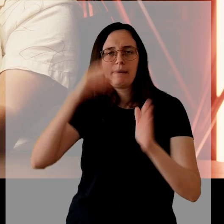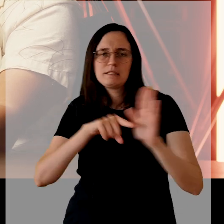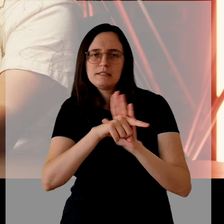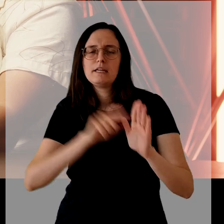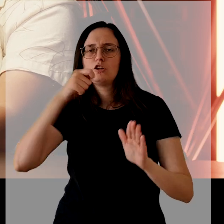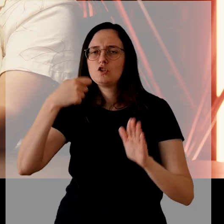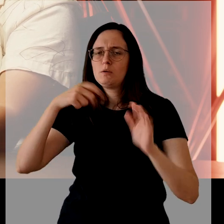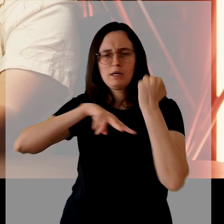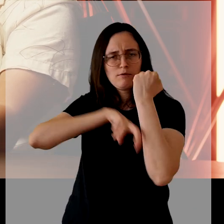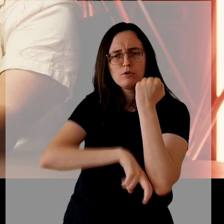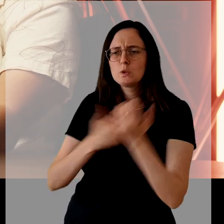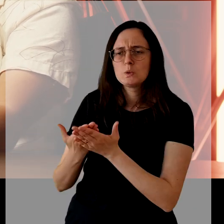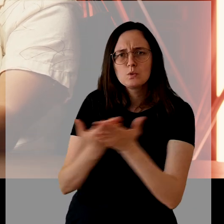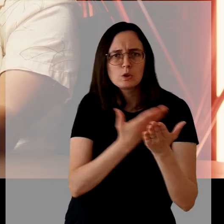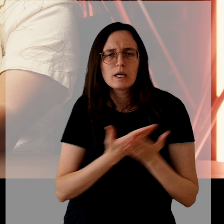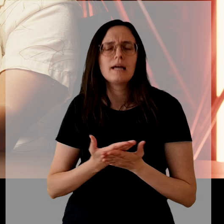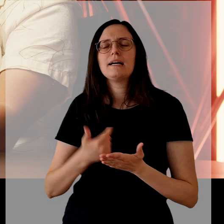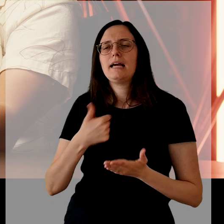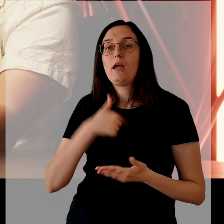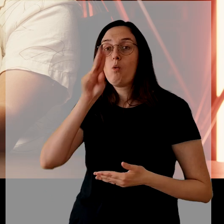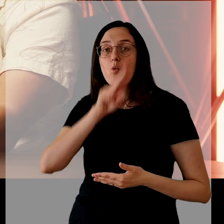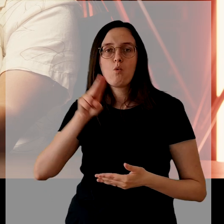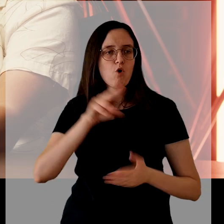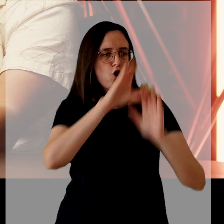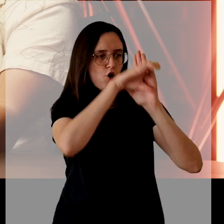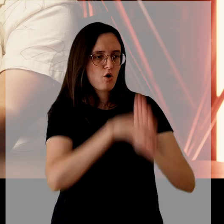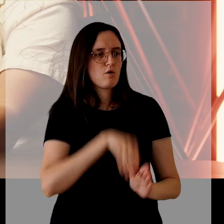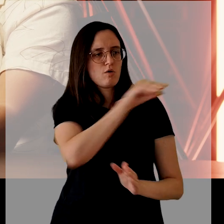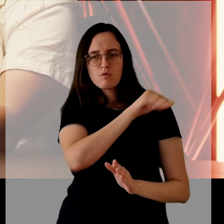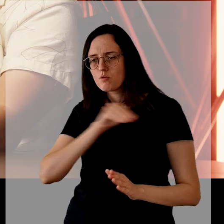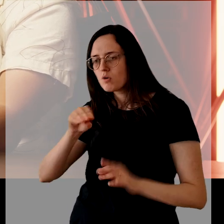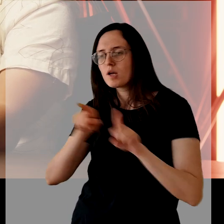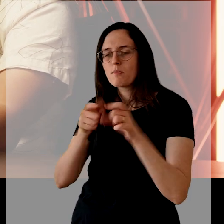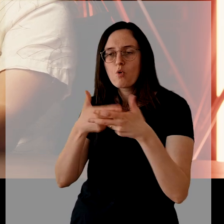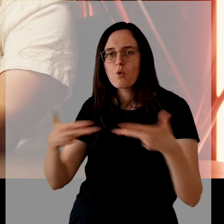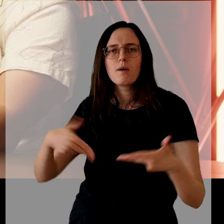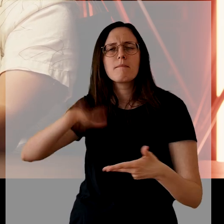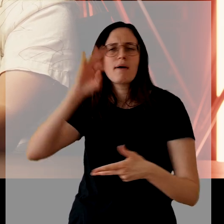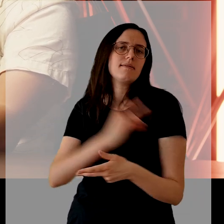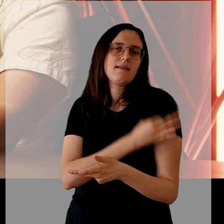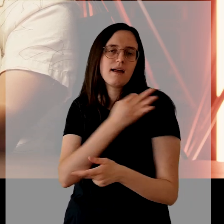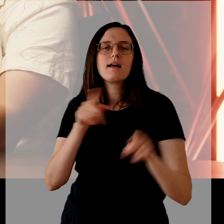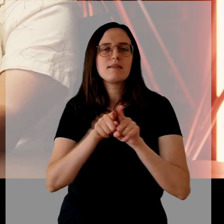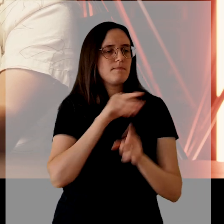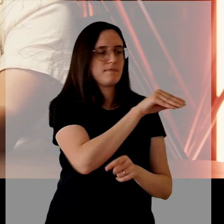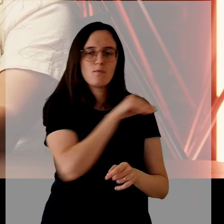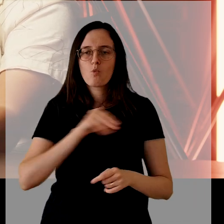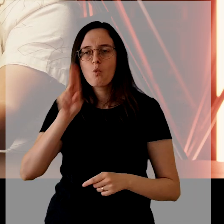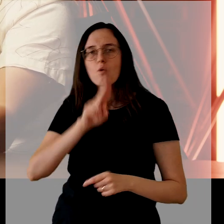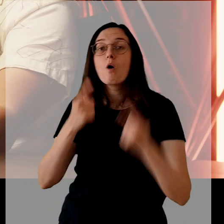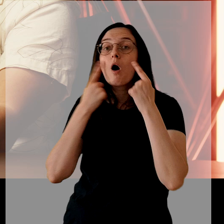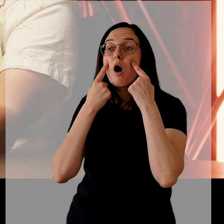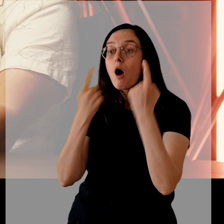sobre epistemologia. Então eu aplico muito isso tanto nas coisas mais técnicas quanto